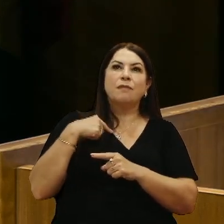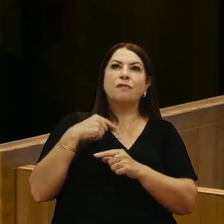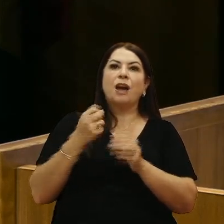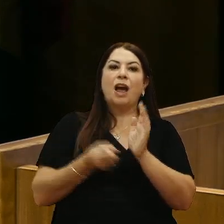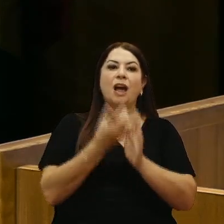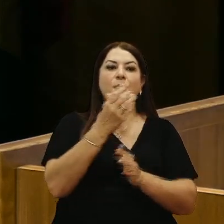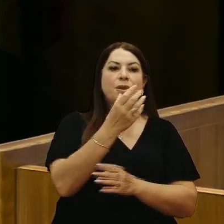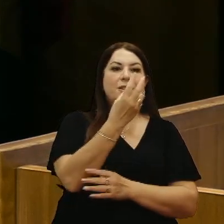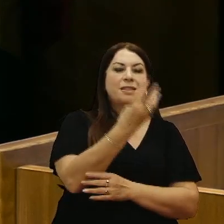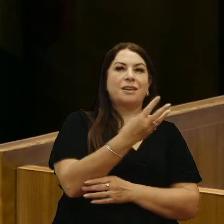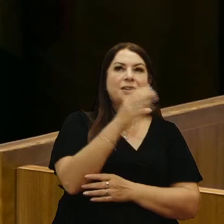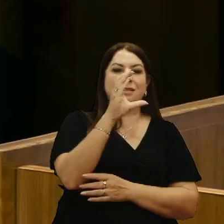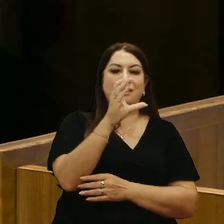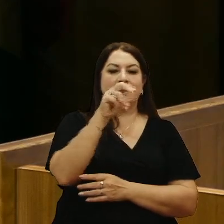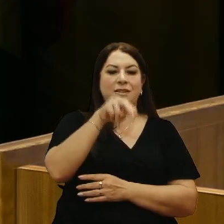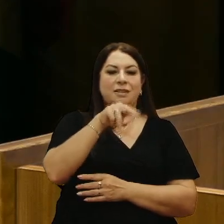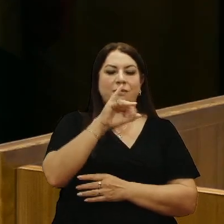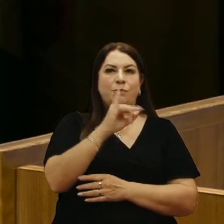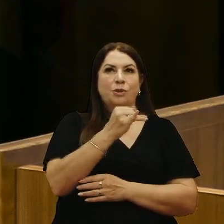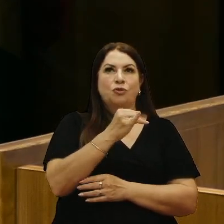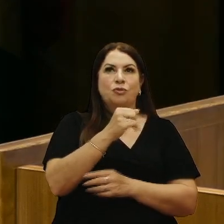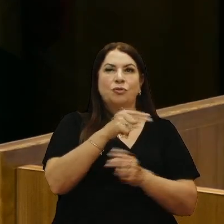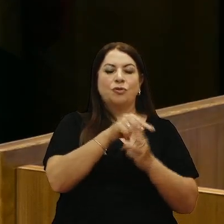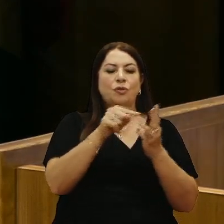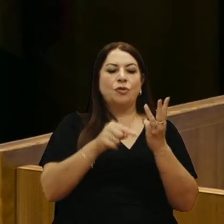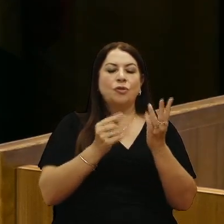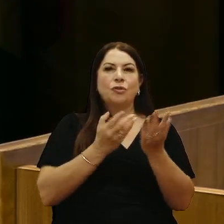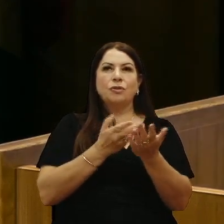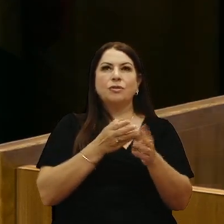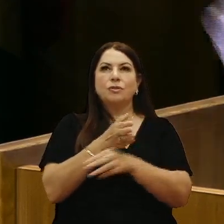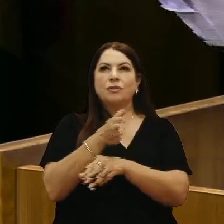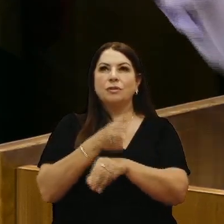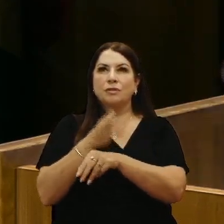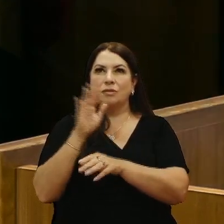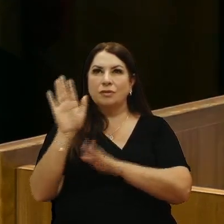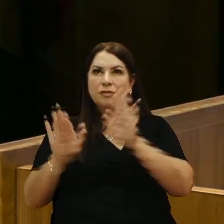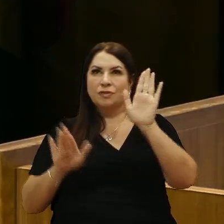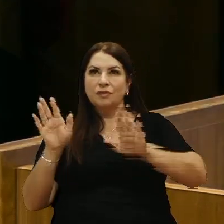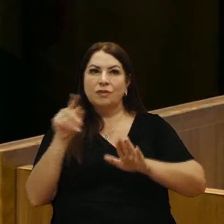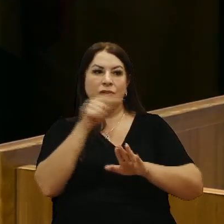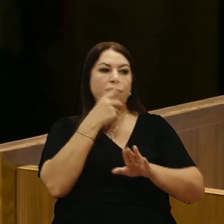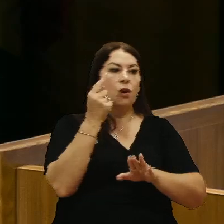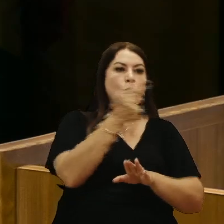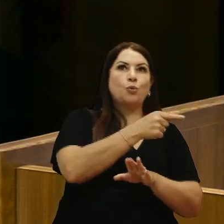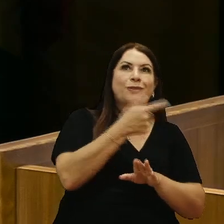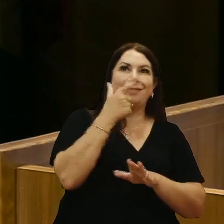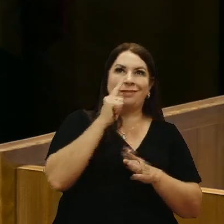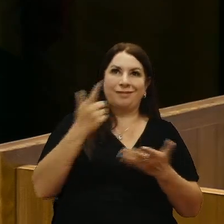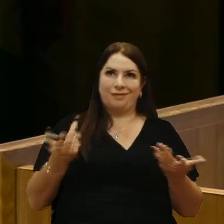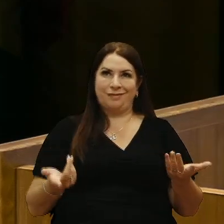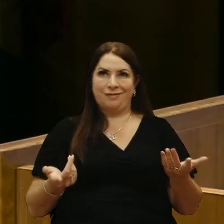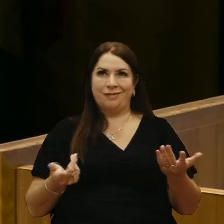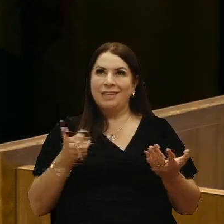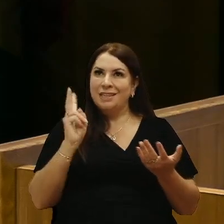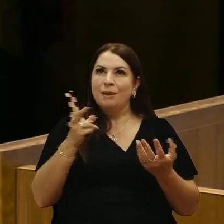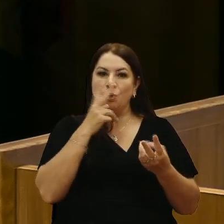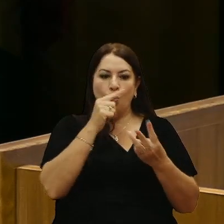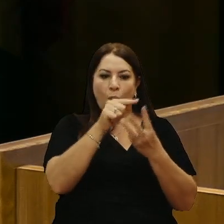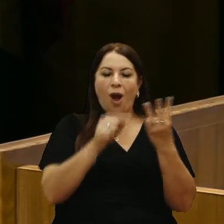CNPJ diferentes e participa da licitação e ele ganha, mas diz que foi o outro que ganhou. E é sempre o